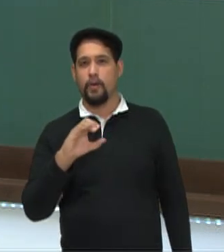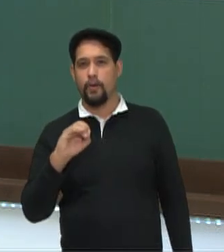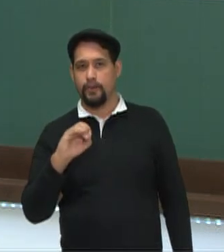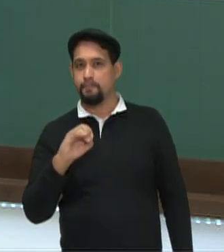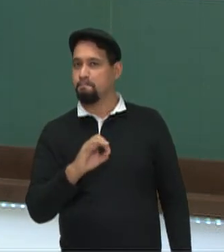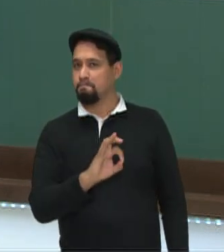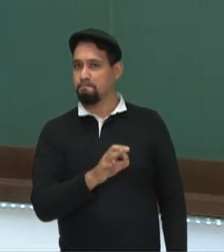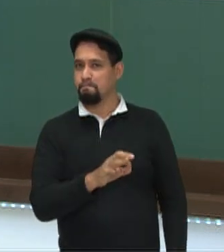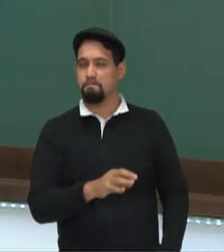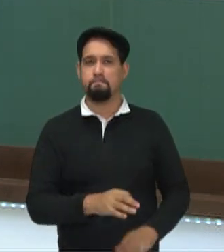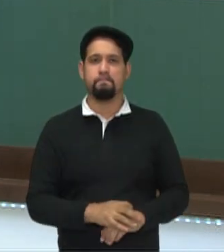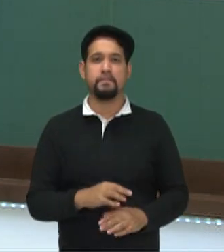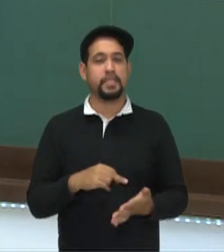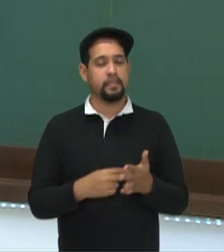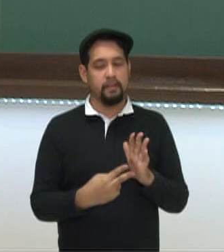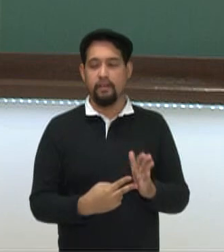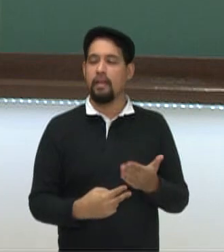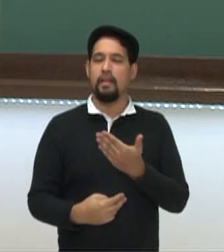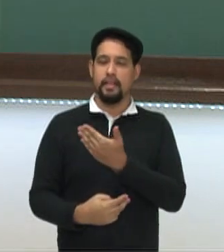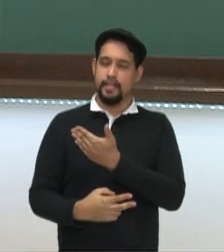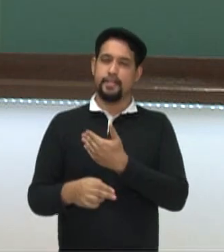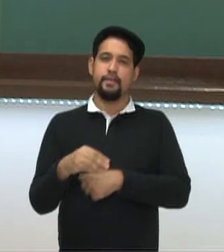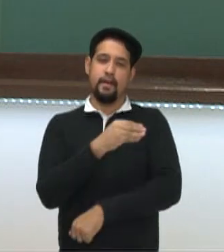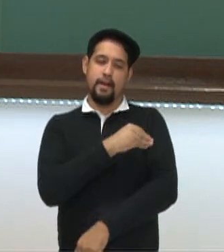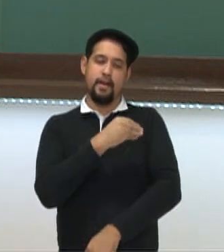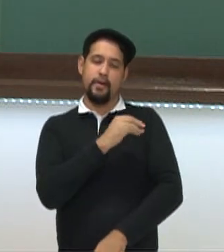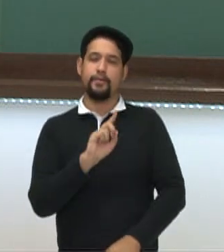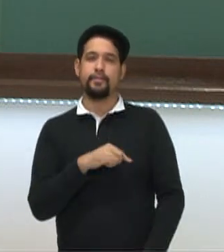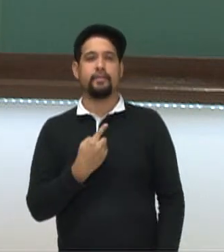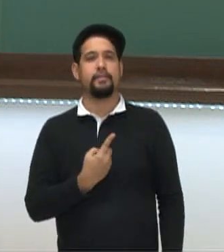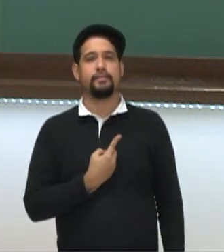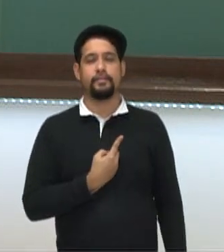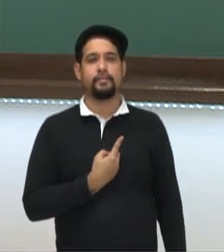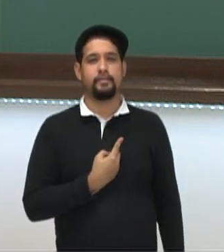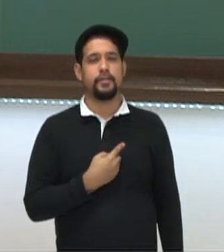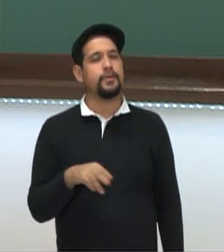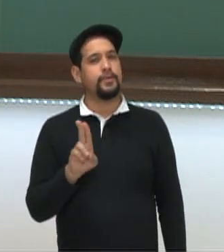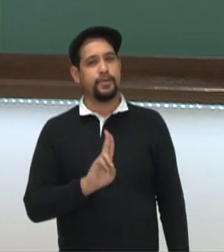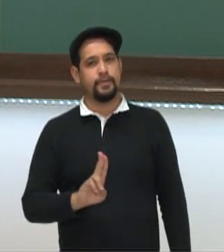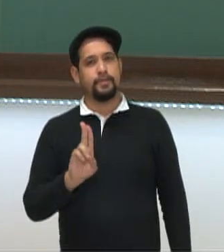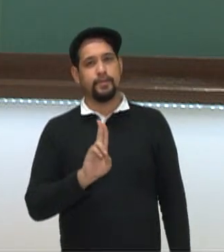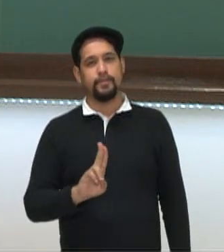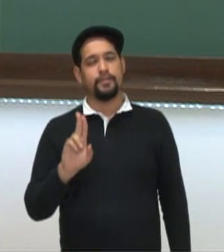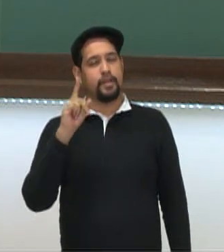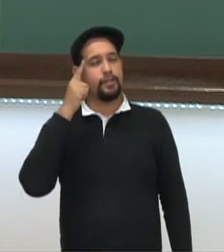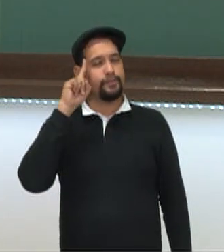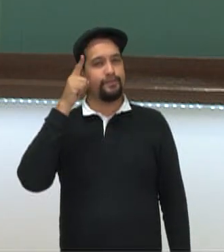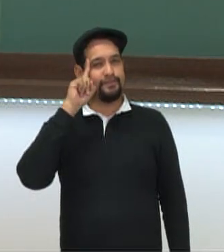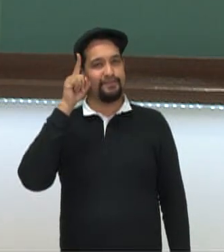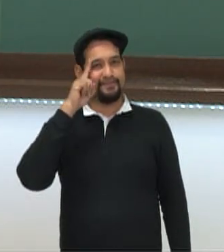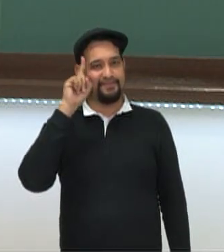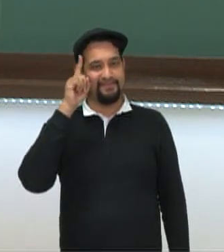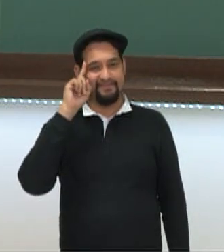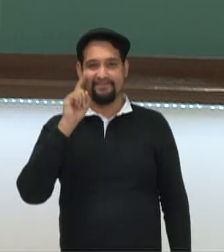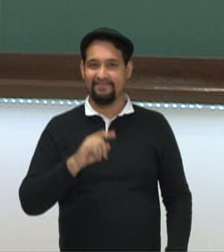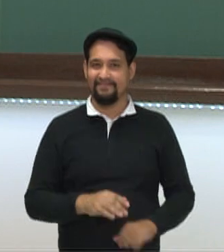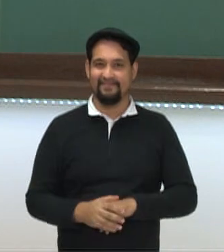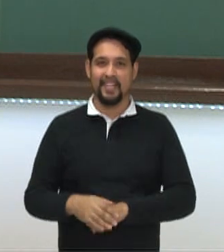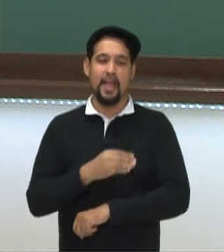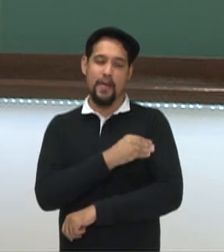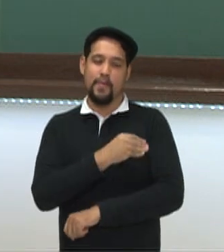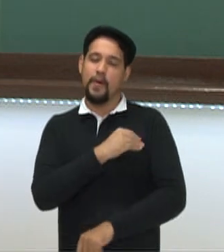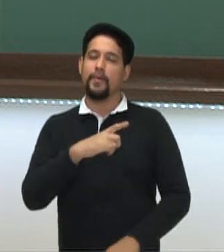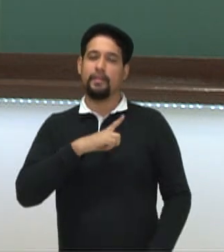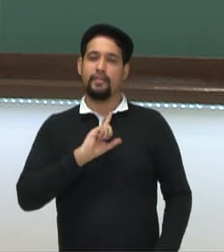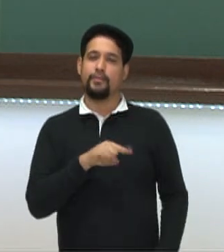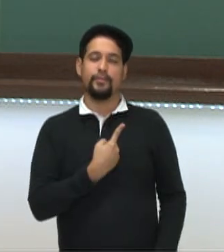metílico, sim, este é o álcool que nós mais se utilizamos no nosso dia a dia, tá? É o álcool mais presente